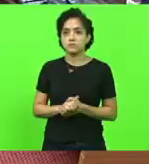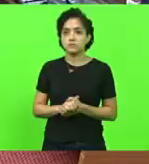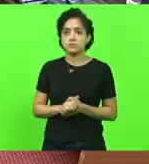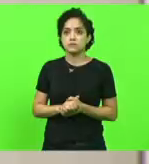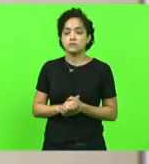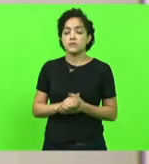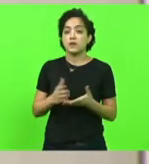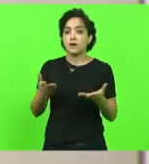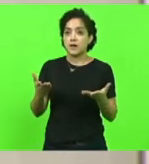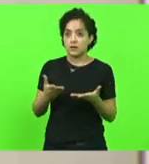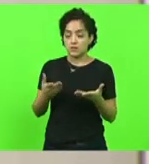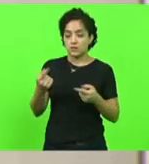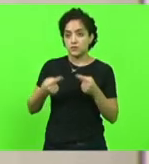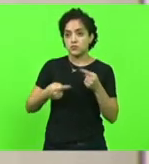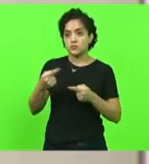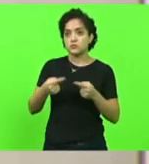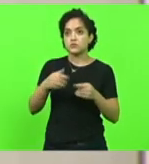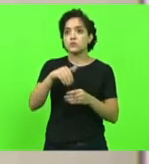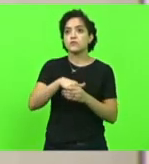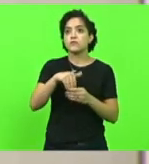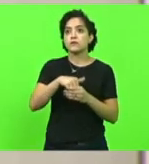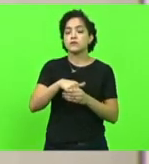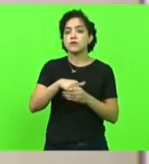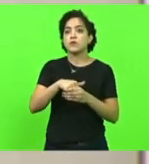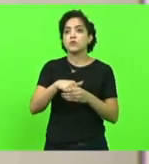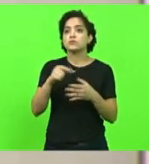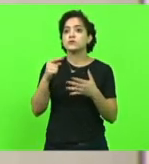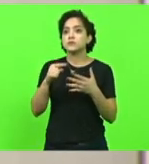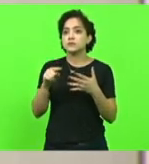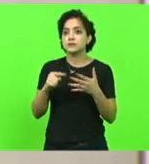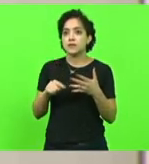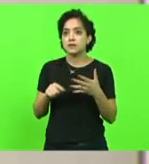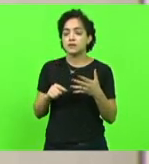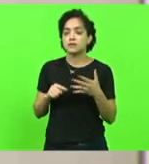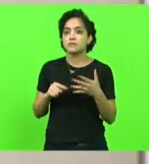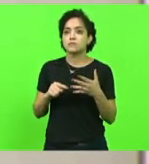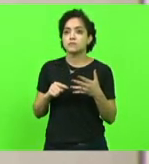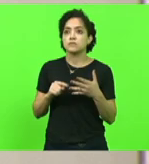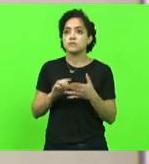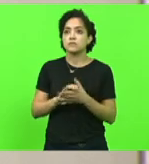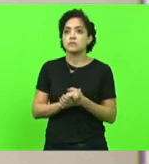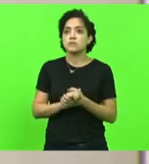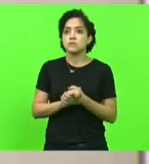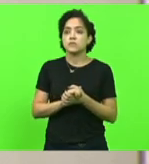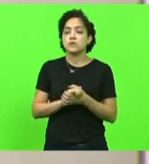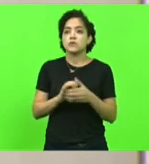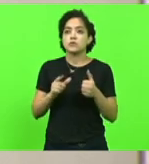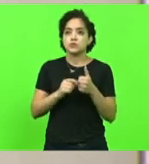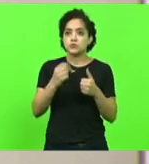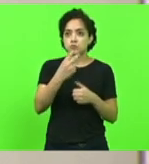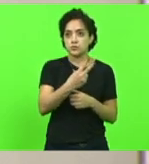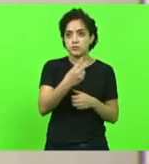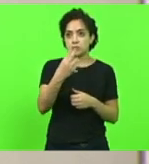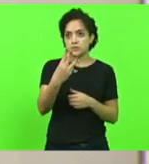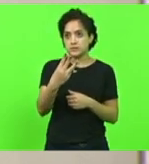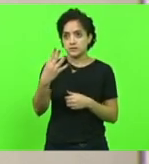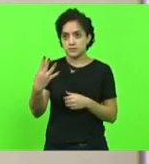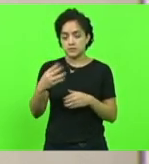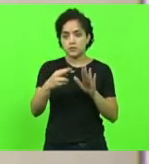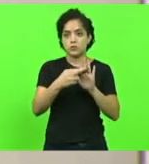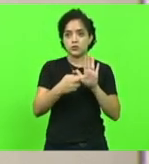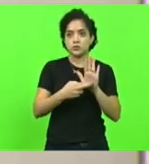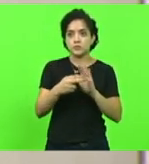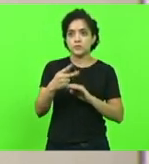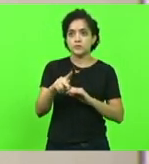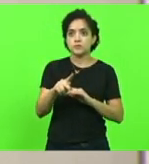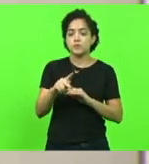Em discussão e votação, destaque, com foco no artigo 234 do regimento interno desta casa,